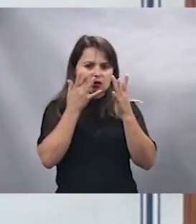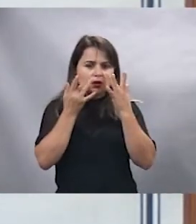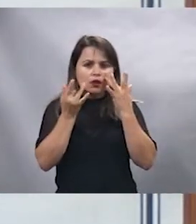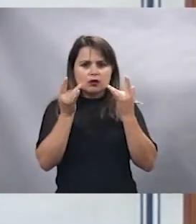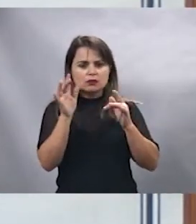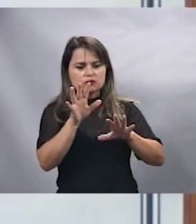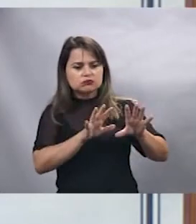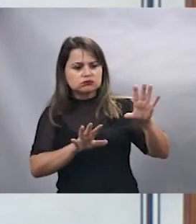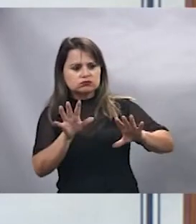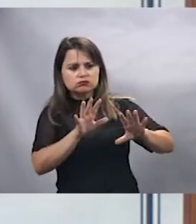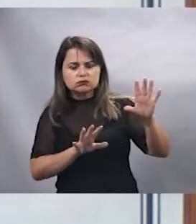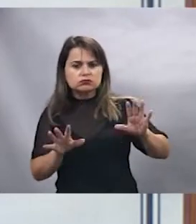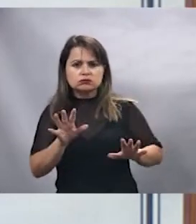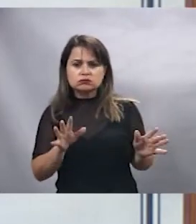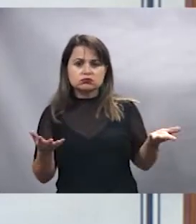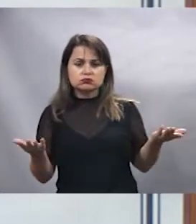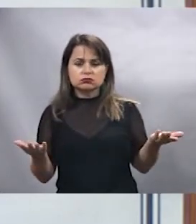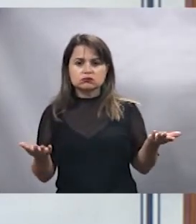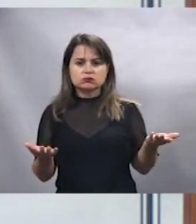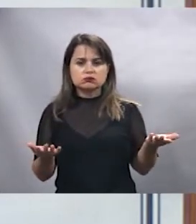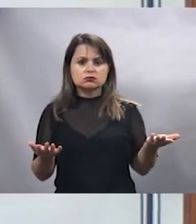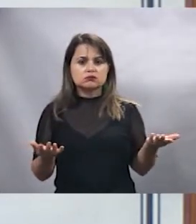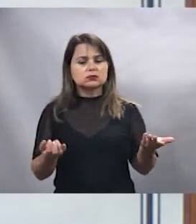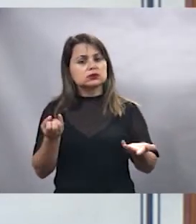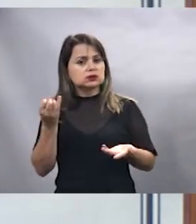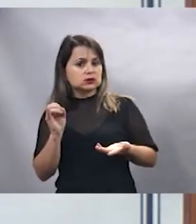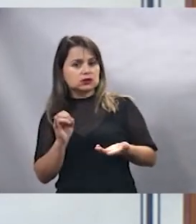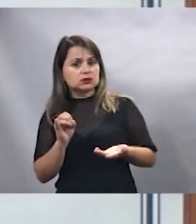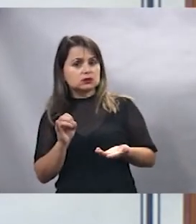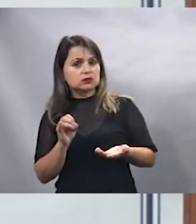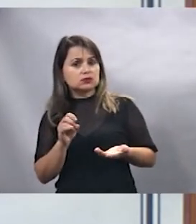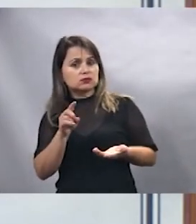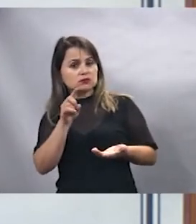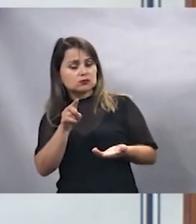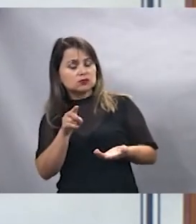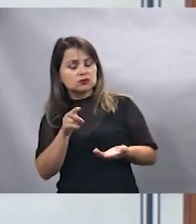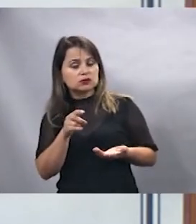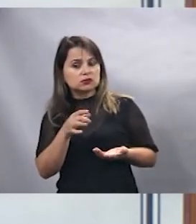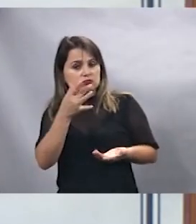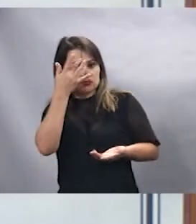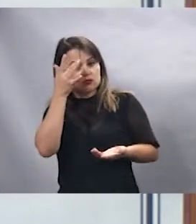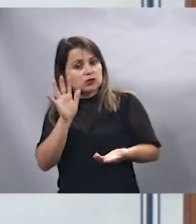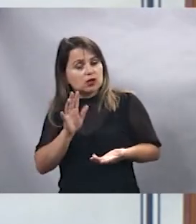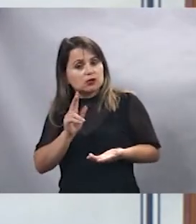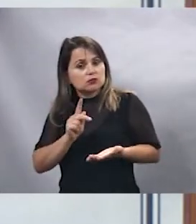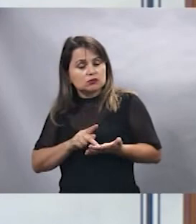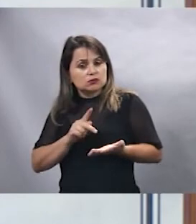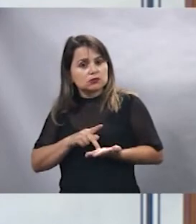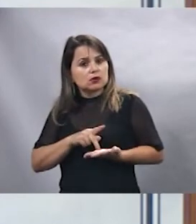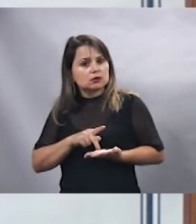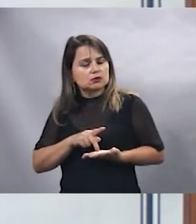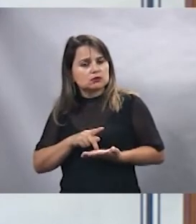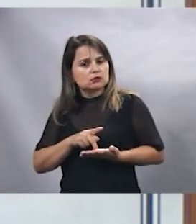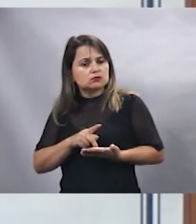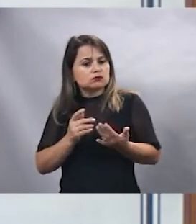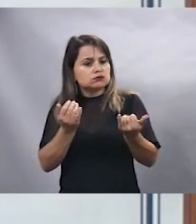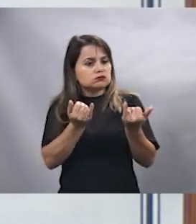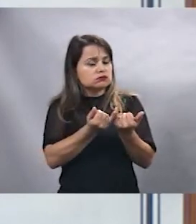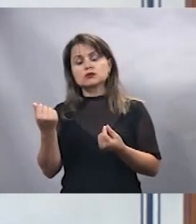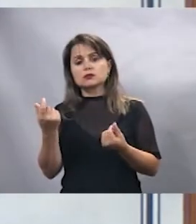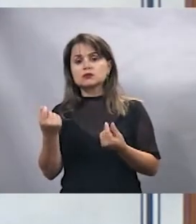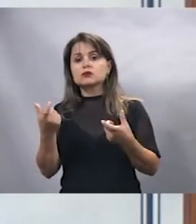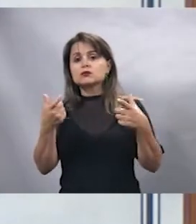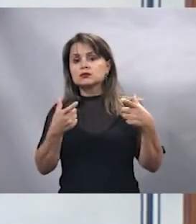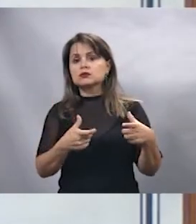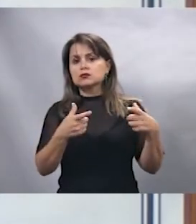então se você não tem essa informação você não é de domínio público essa informação os boatos ganham